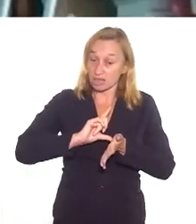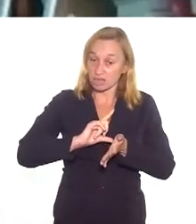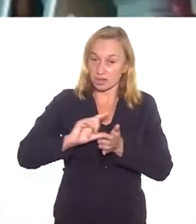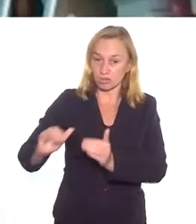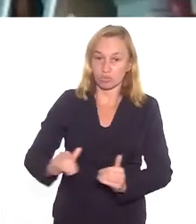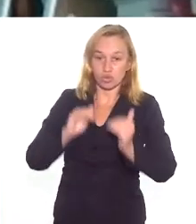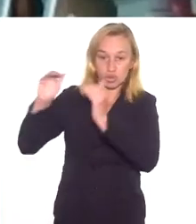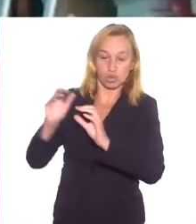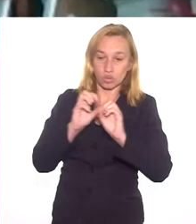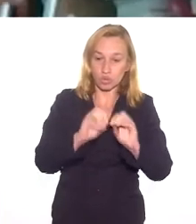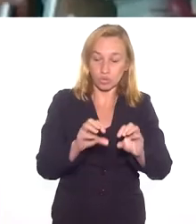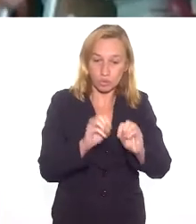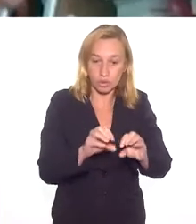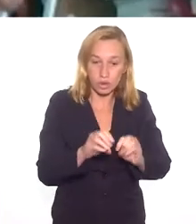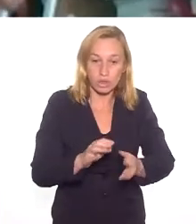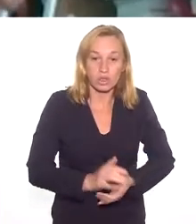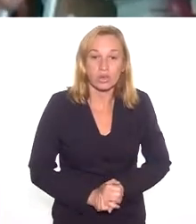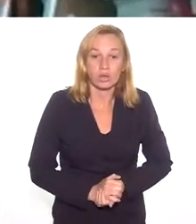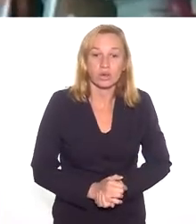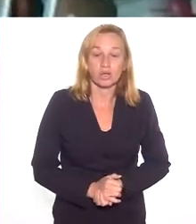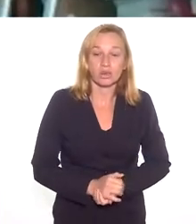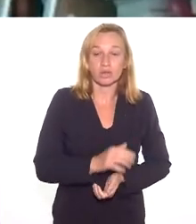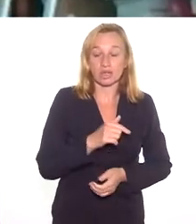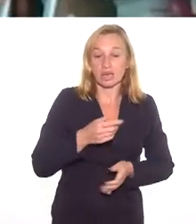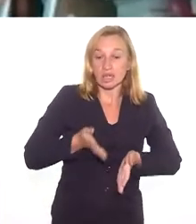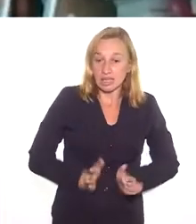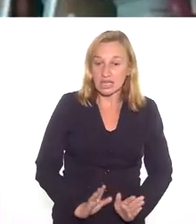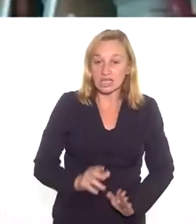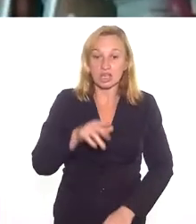Antes, como você sublinhou, eu